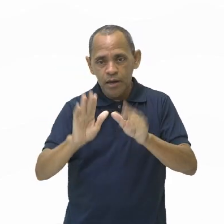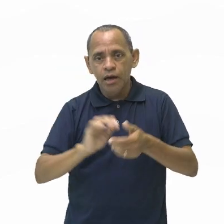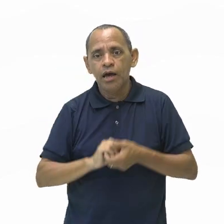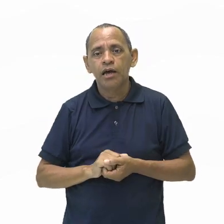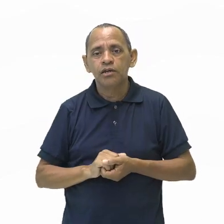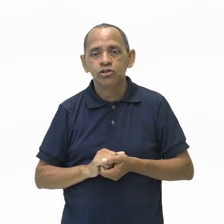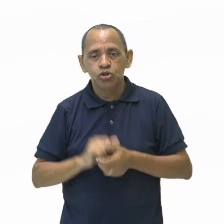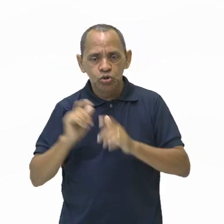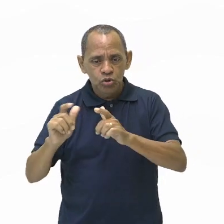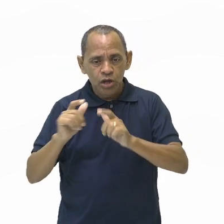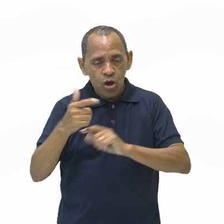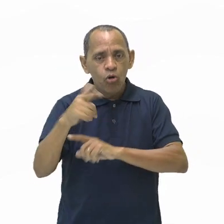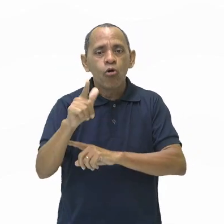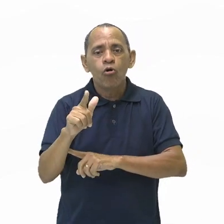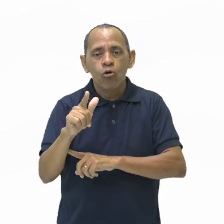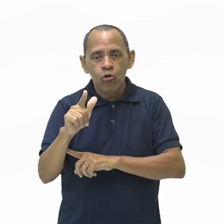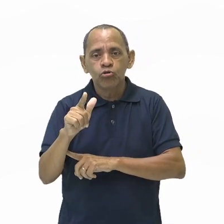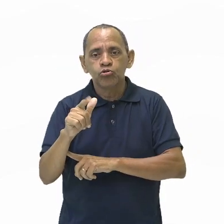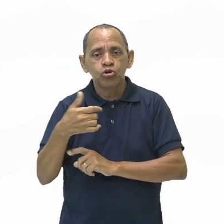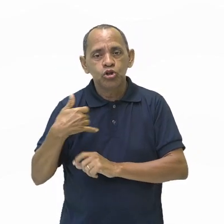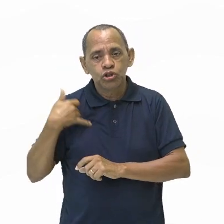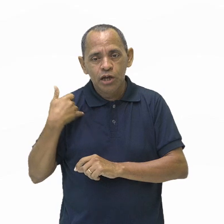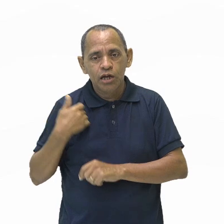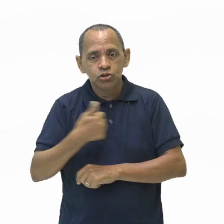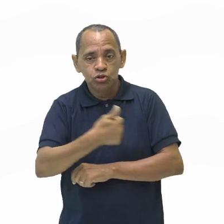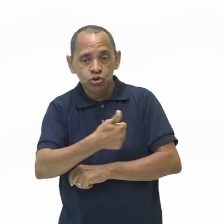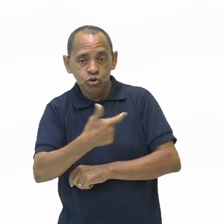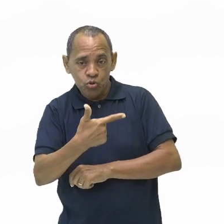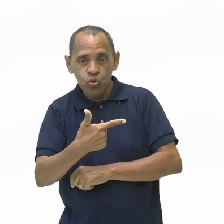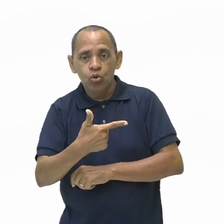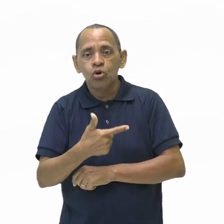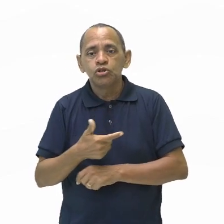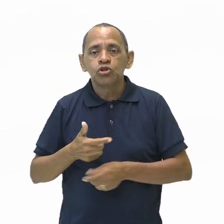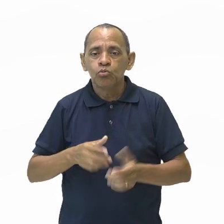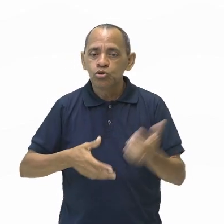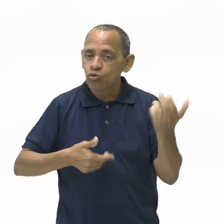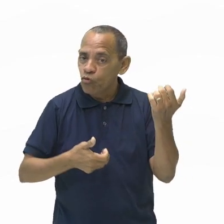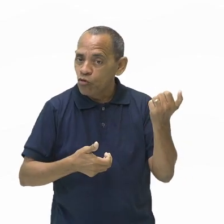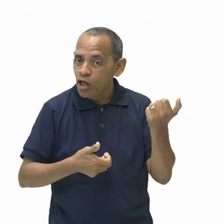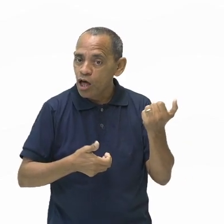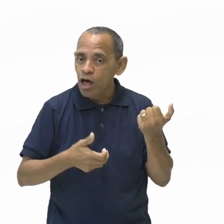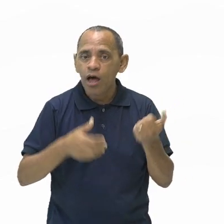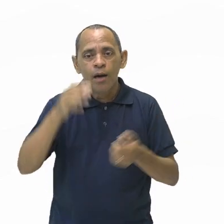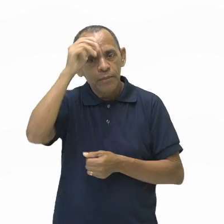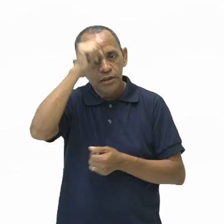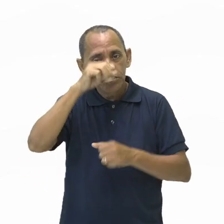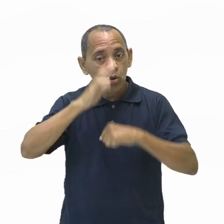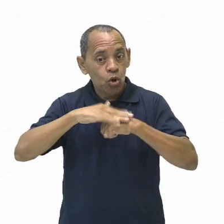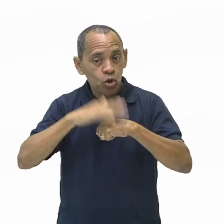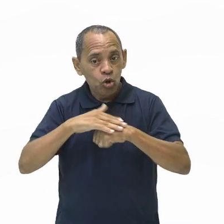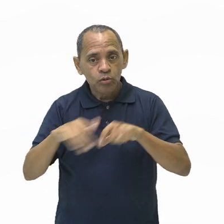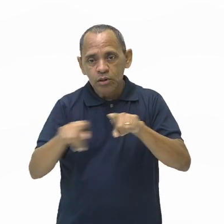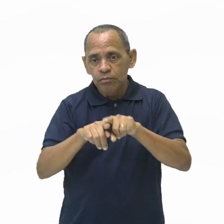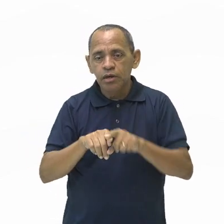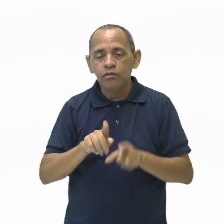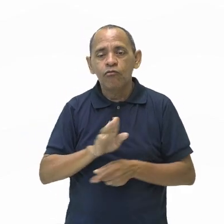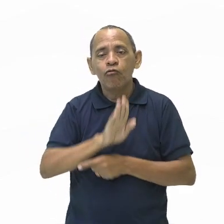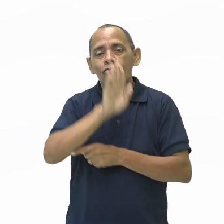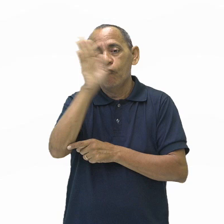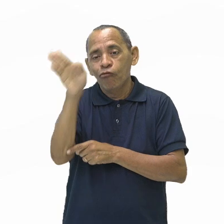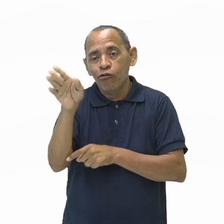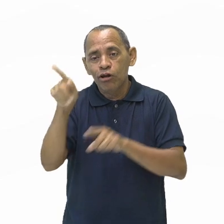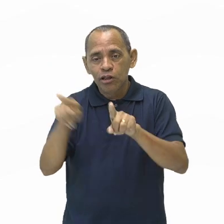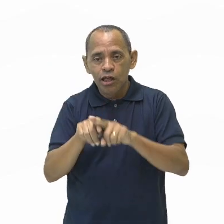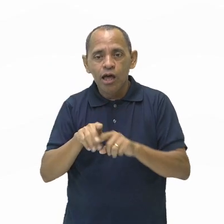a sua infância. E aos 12 anos começou a tocar violão de maneira autodidata, ou seja, aprendeu sozinho. Aos 15 anos foi estudar em um internato,